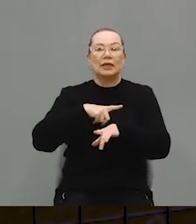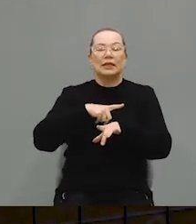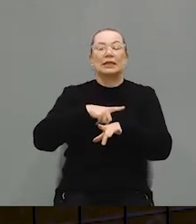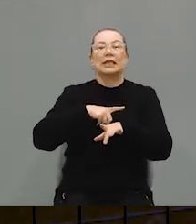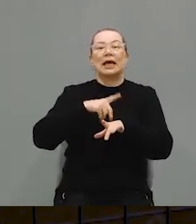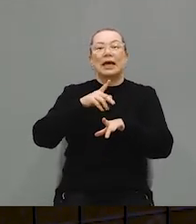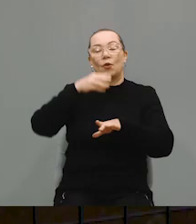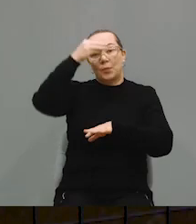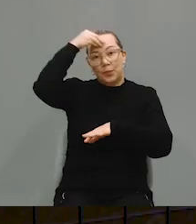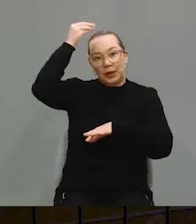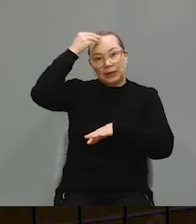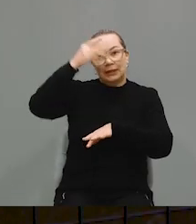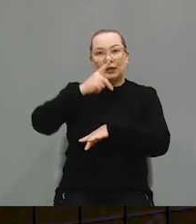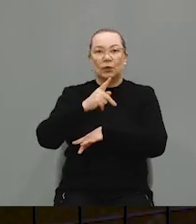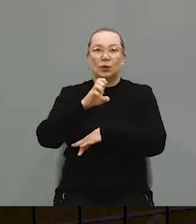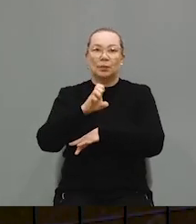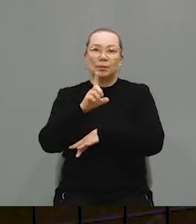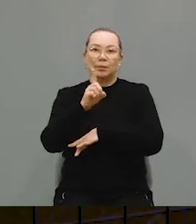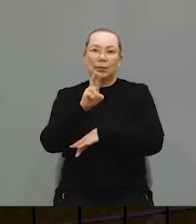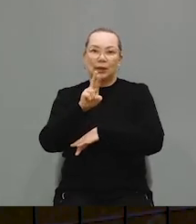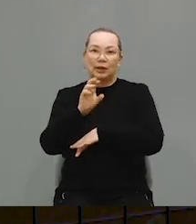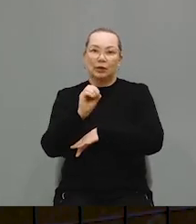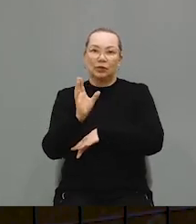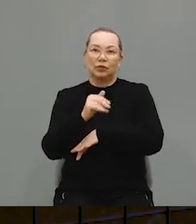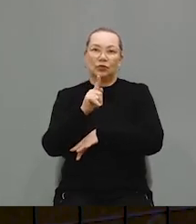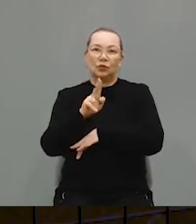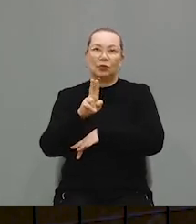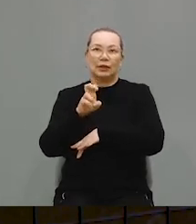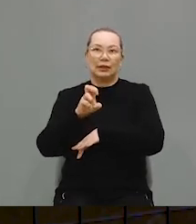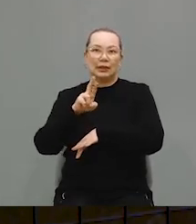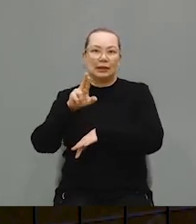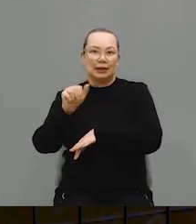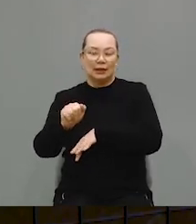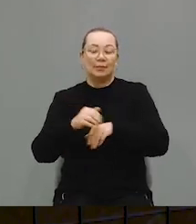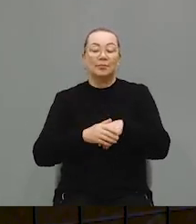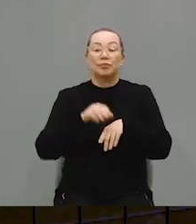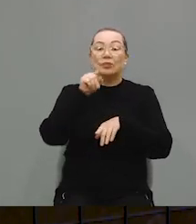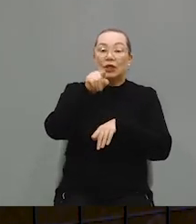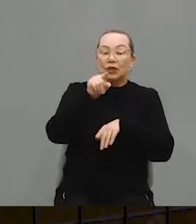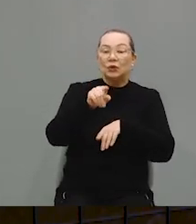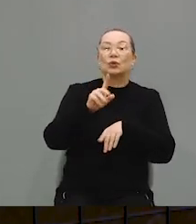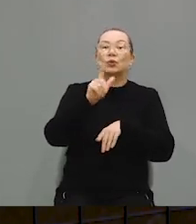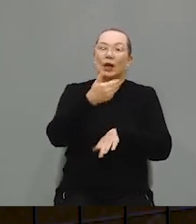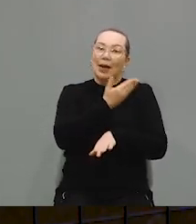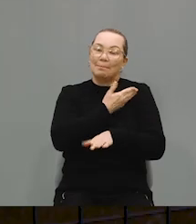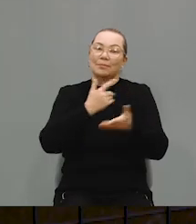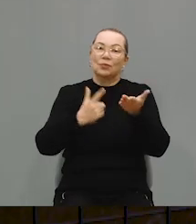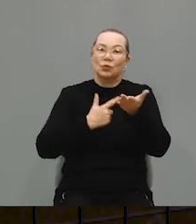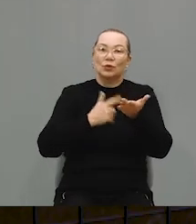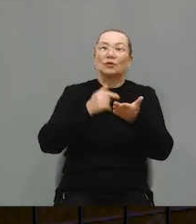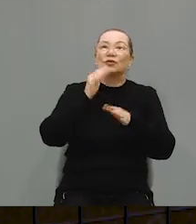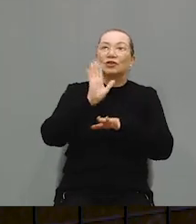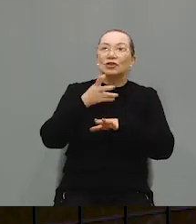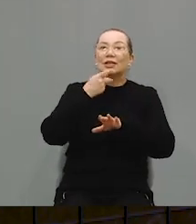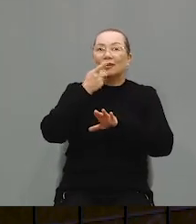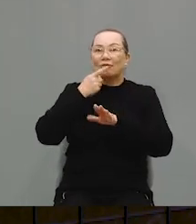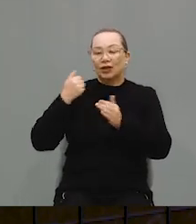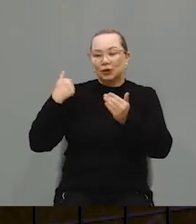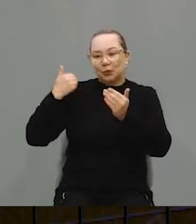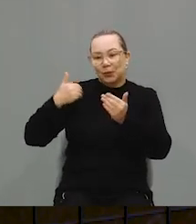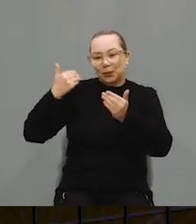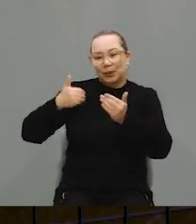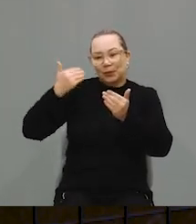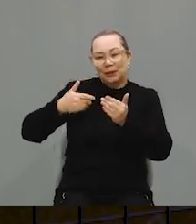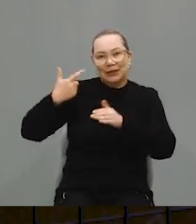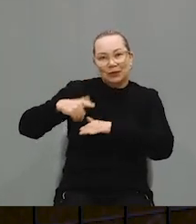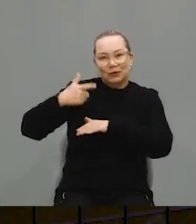como patrono, mas tu como amigo do livro. E casualmente tu vens sendo citado nas últimas edições, seja